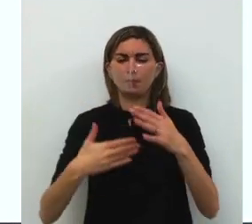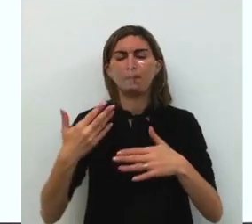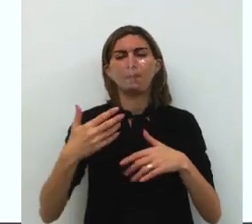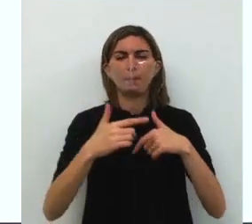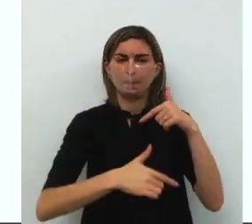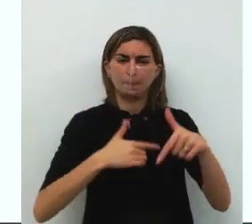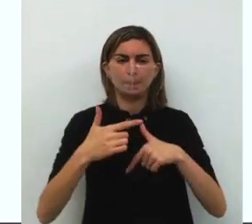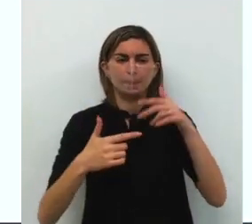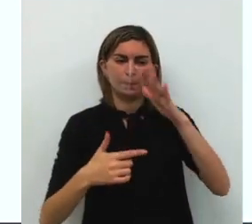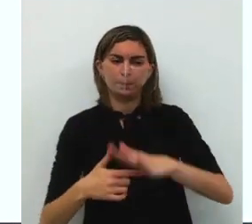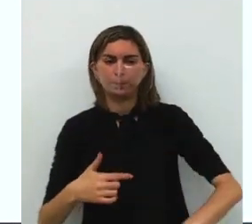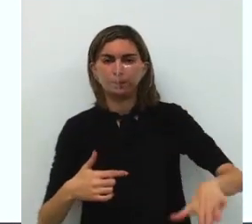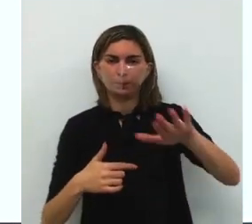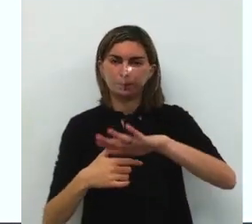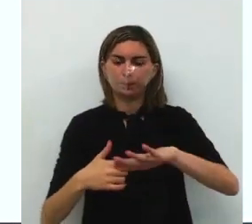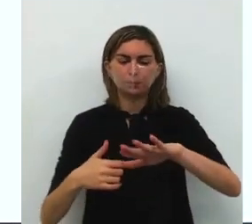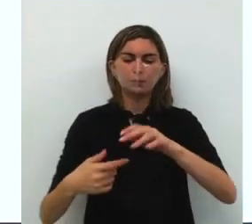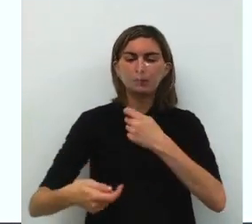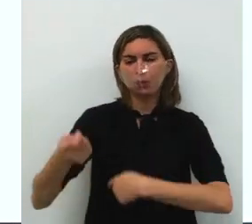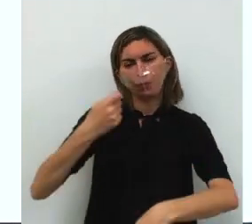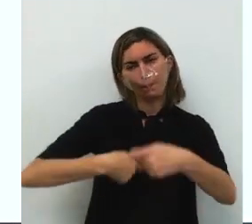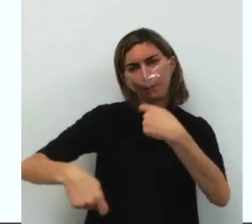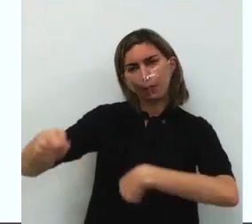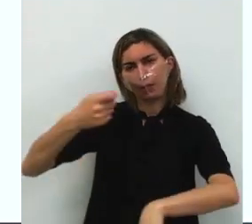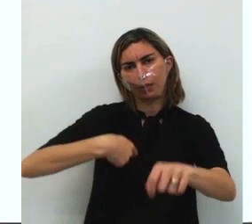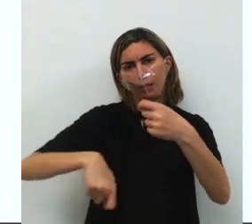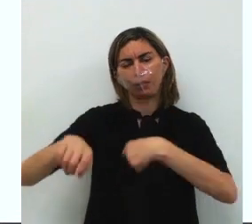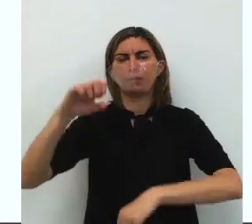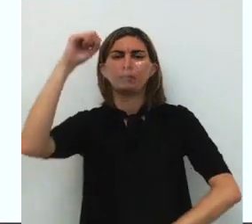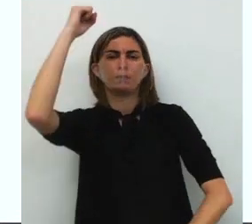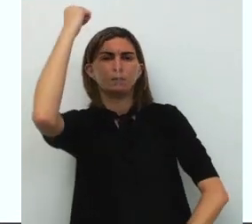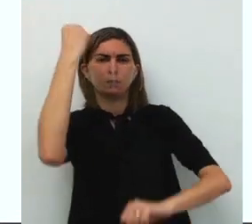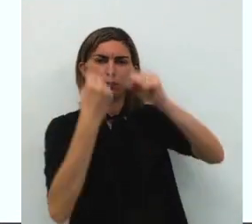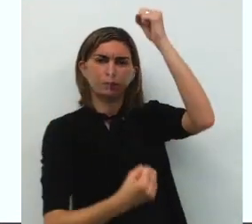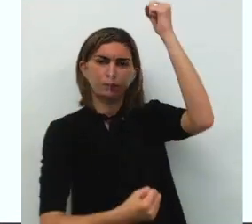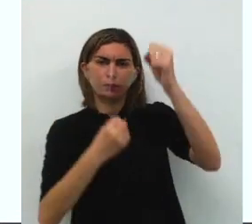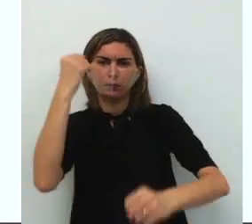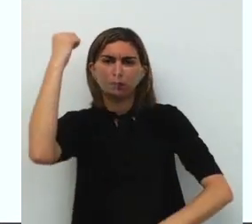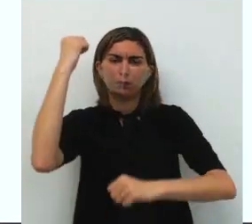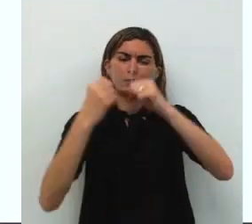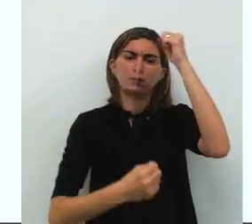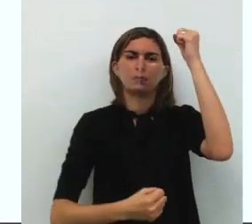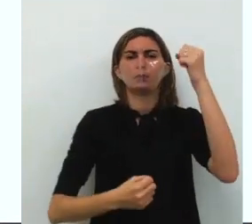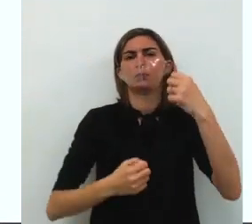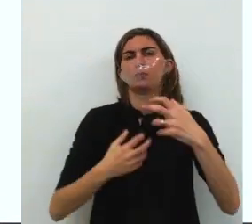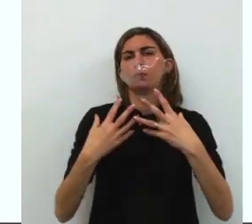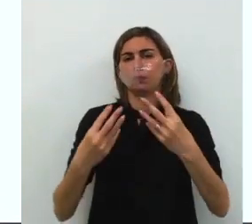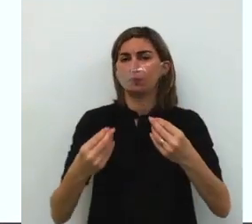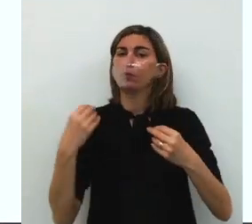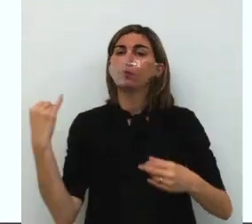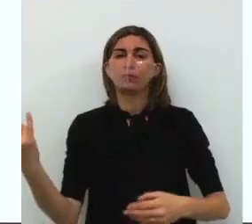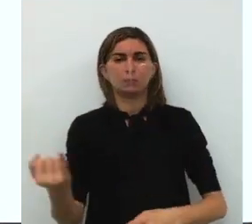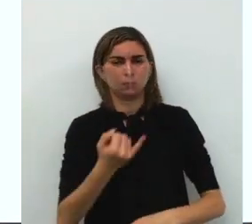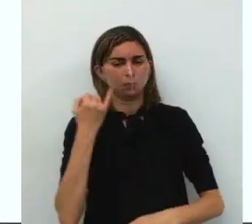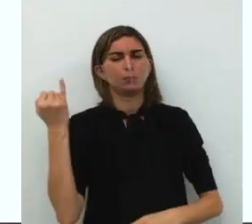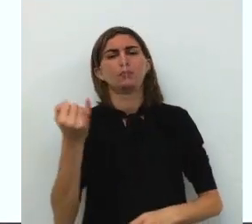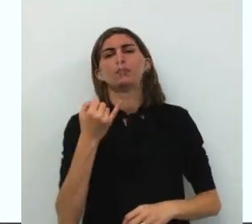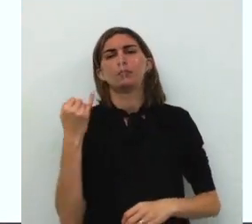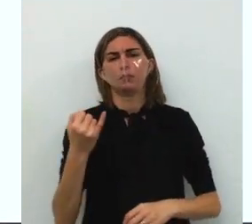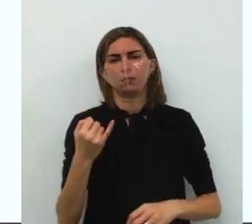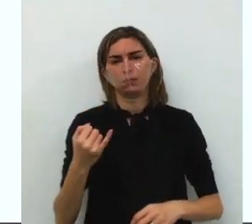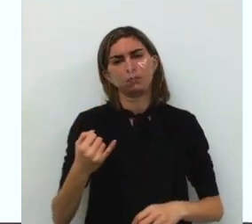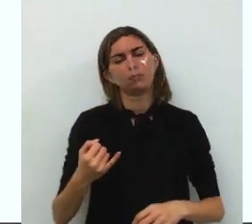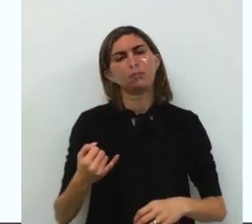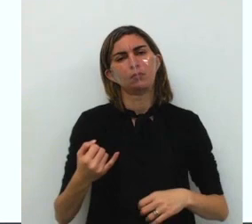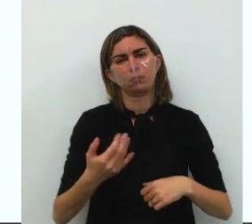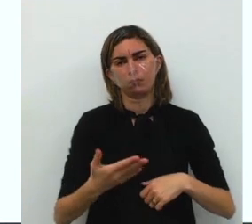certo serviço, seja na área de comércio, seja na indústria, certo? É muito